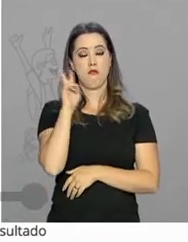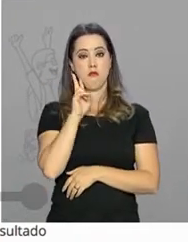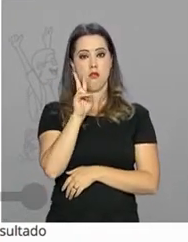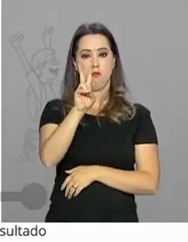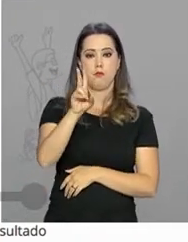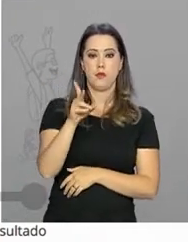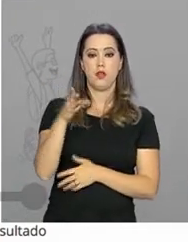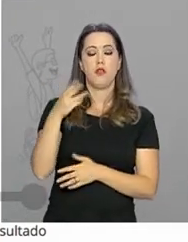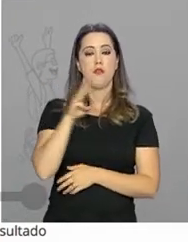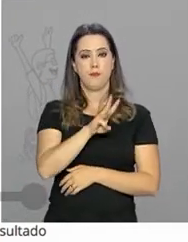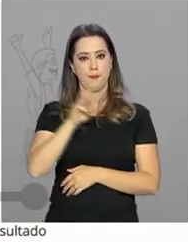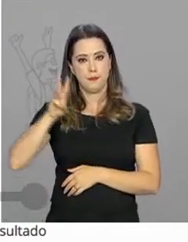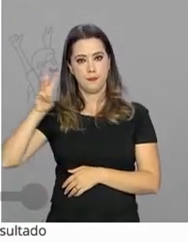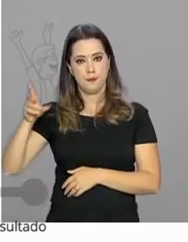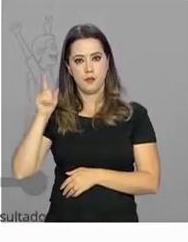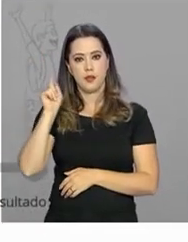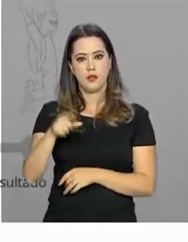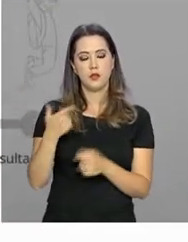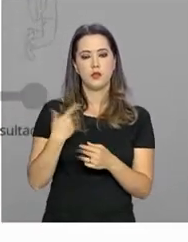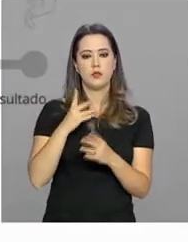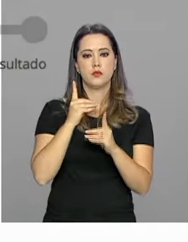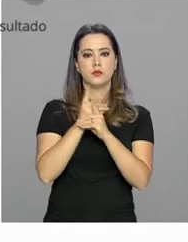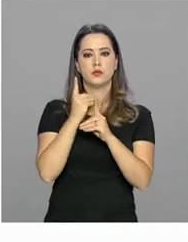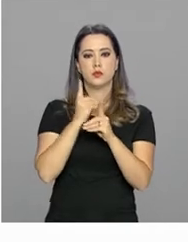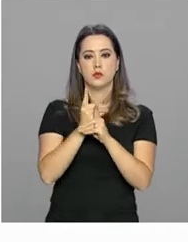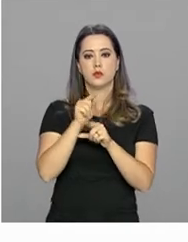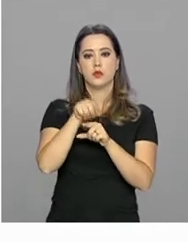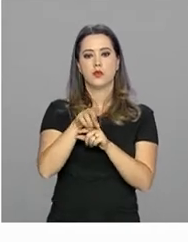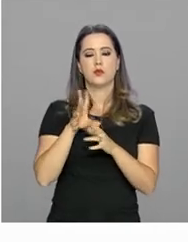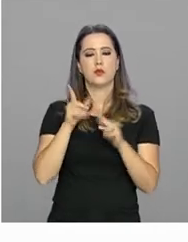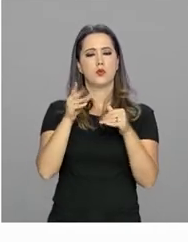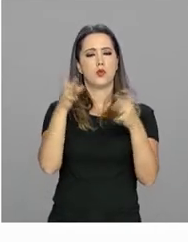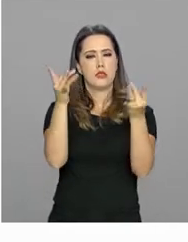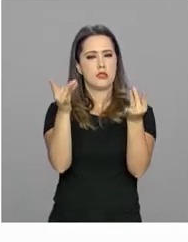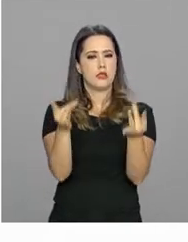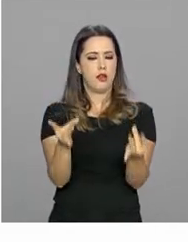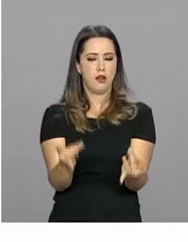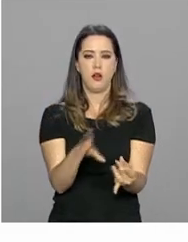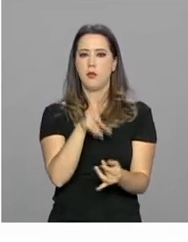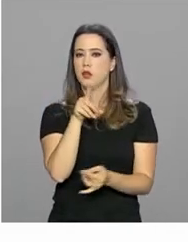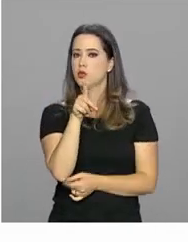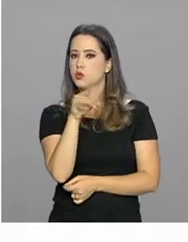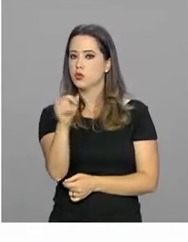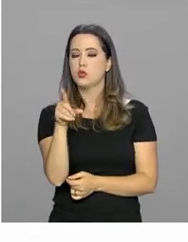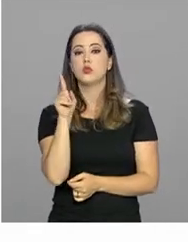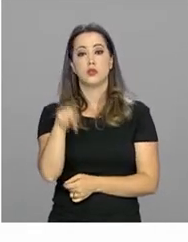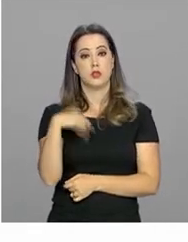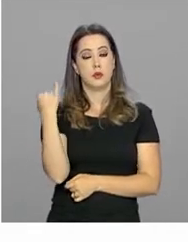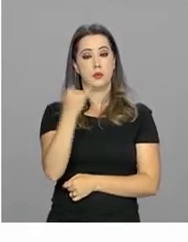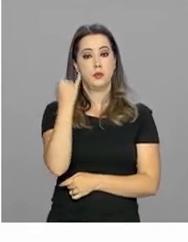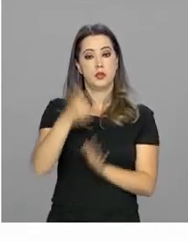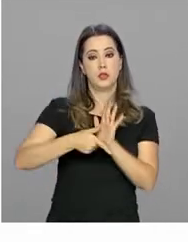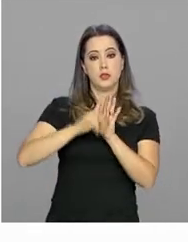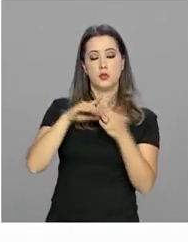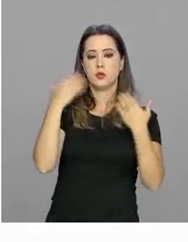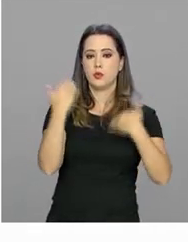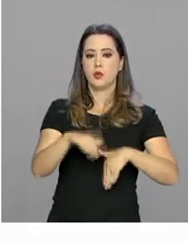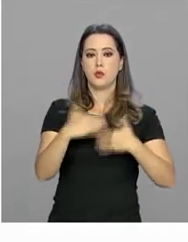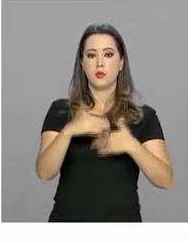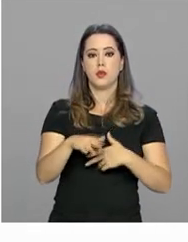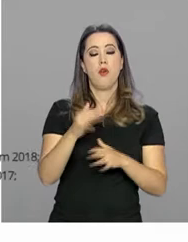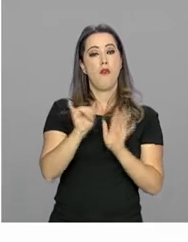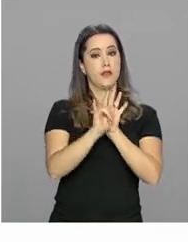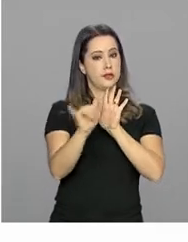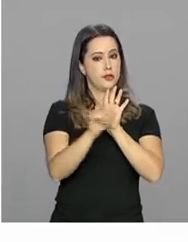Enem 2018. É onde você encontra o calendário completo, além de tudo o que é importante antes da prova, como o